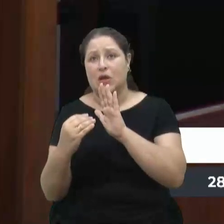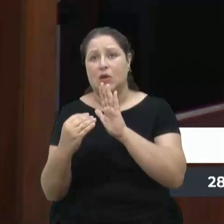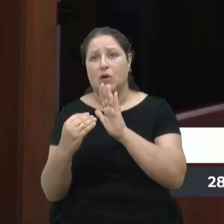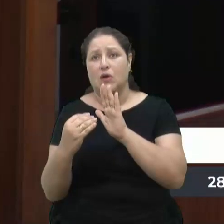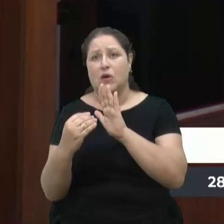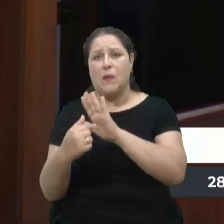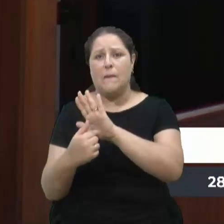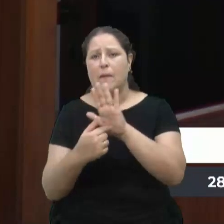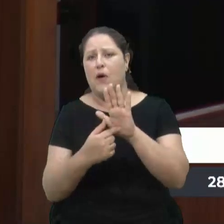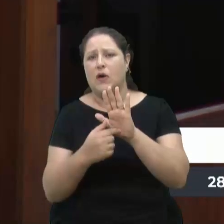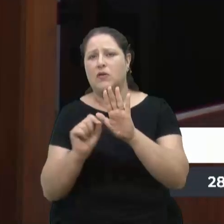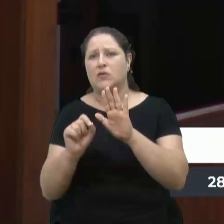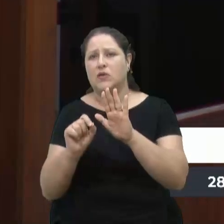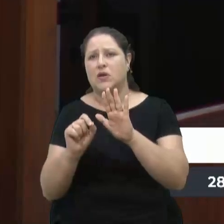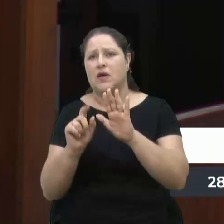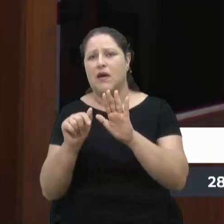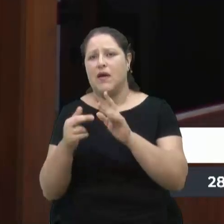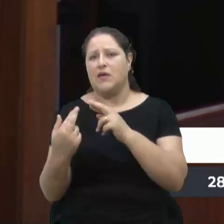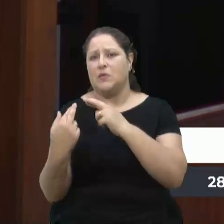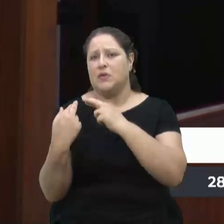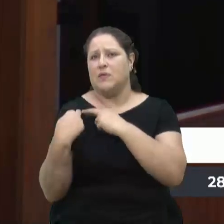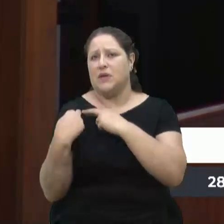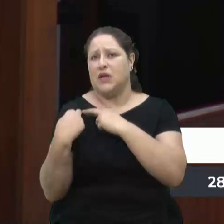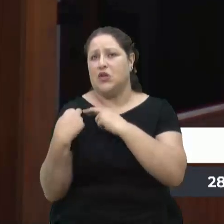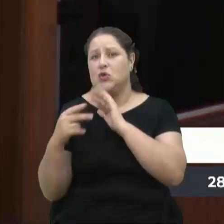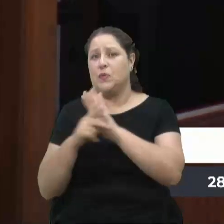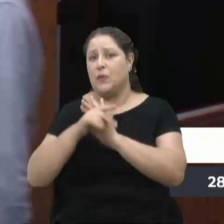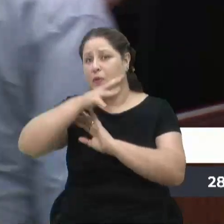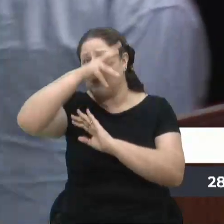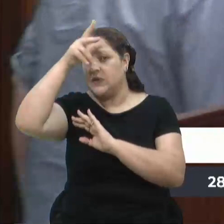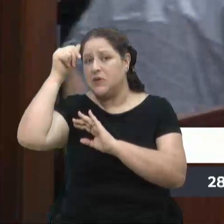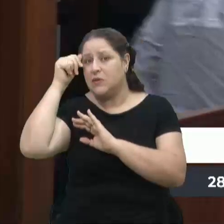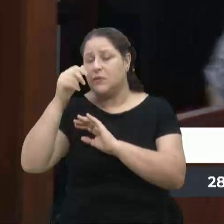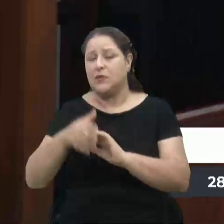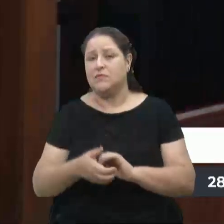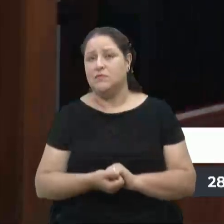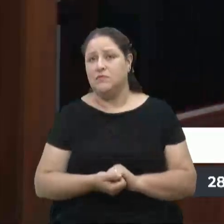né, aí é uma responsabilidade do município.